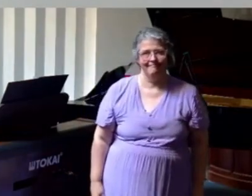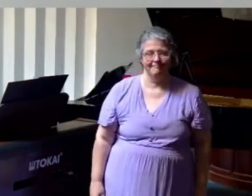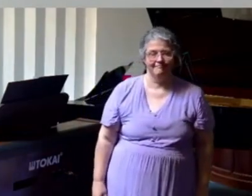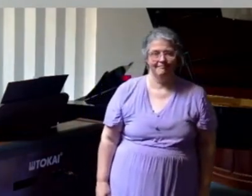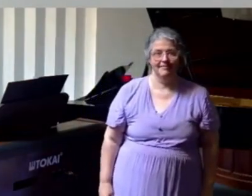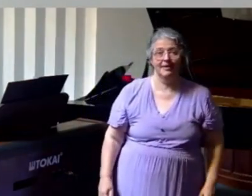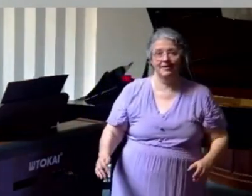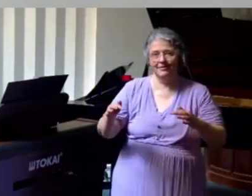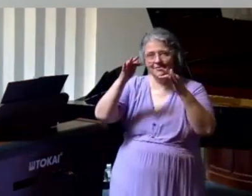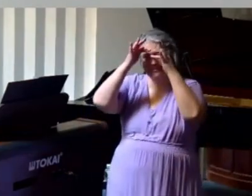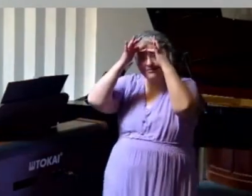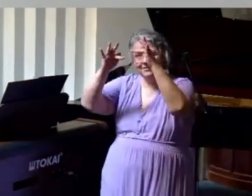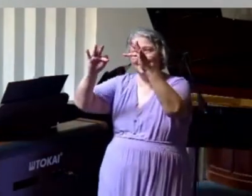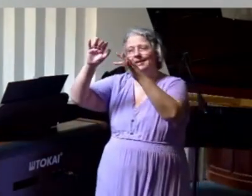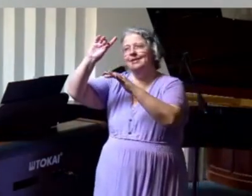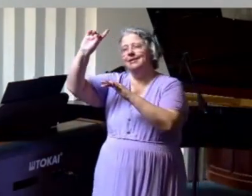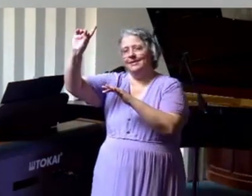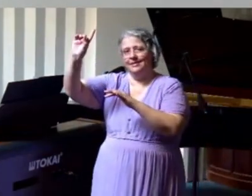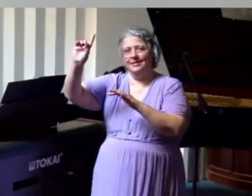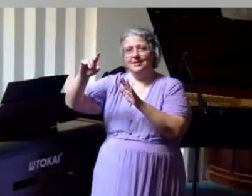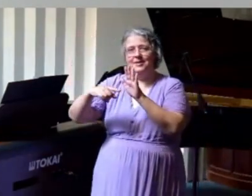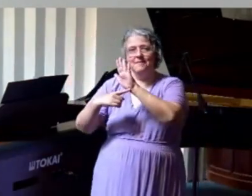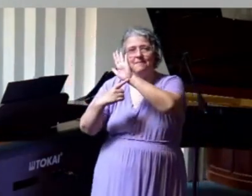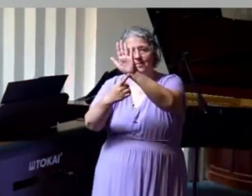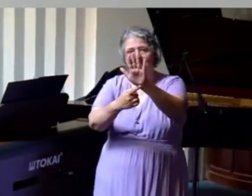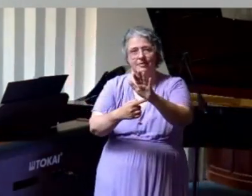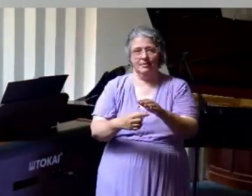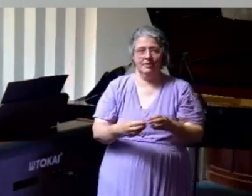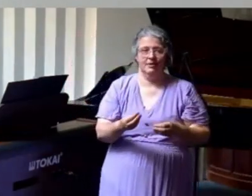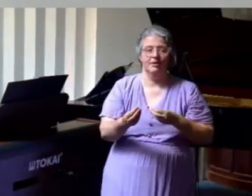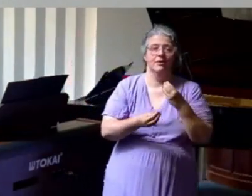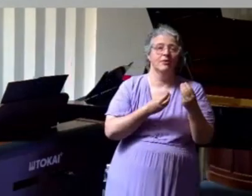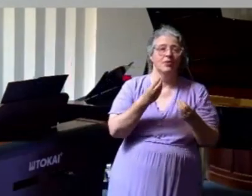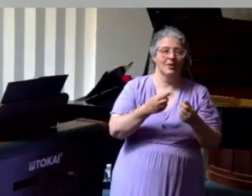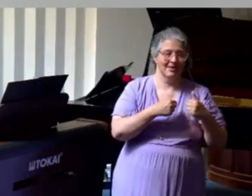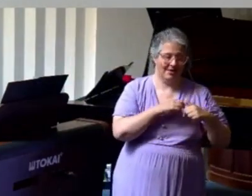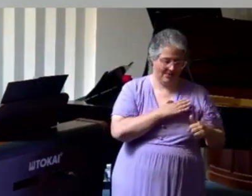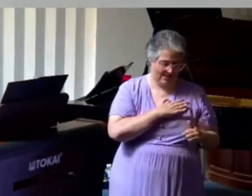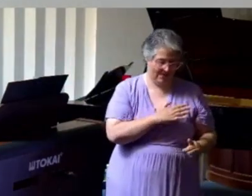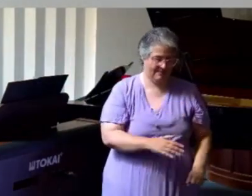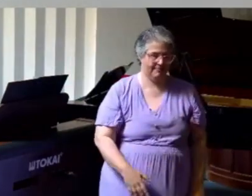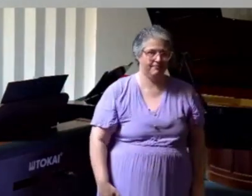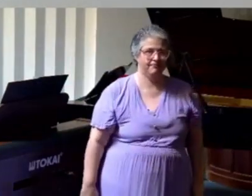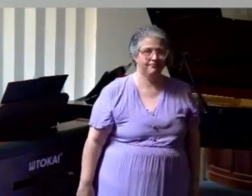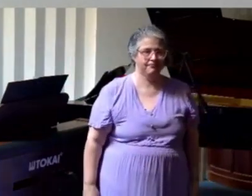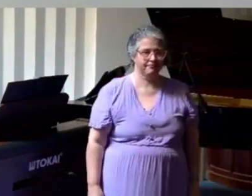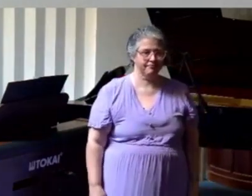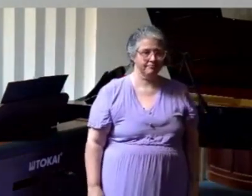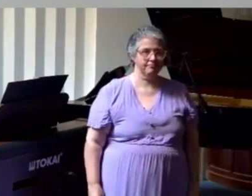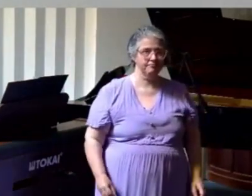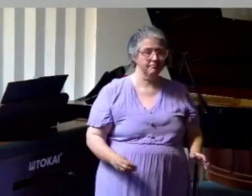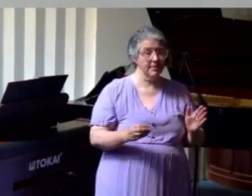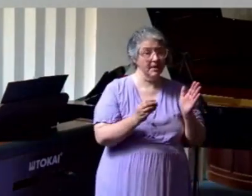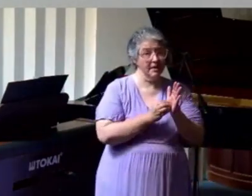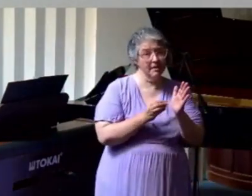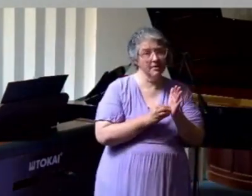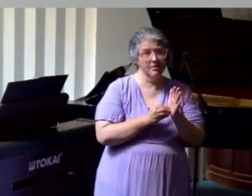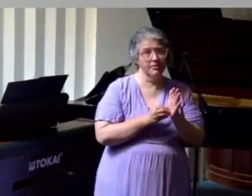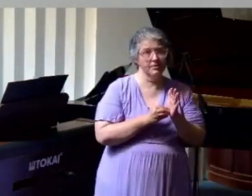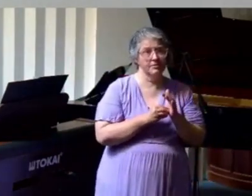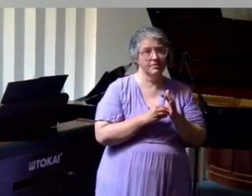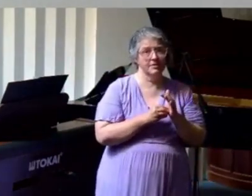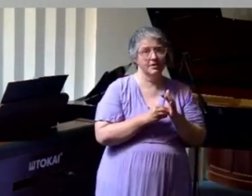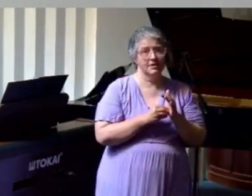a Deus, de alguma maneira, mostra como está o nosso coração. Em última análise, um coração